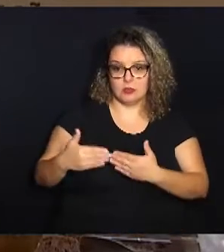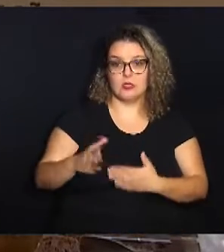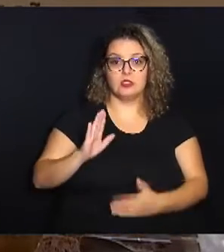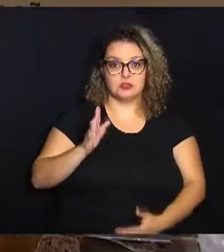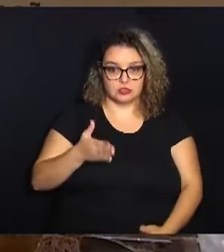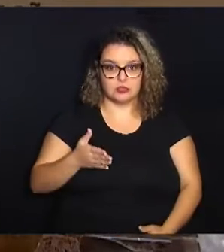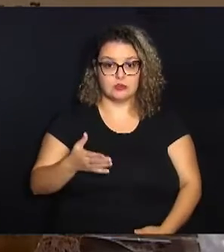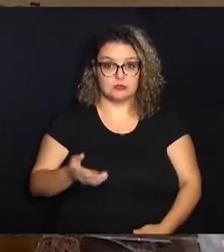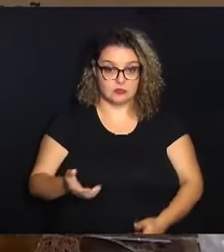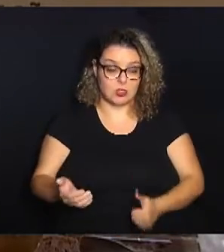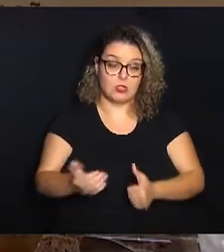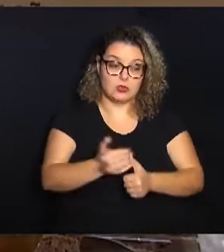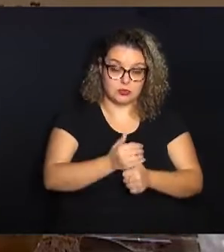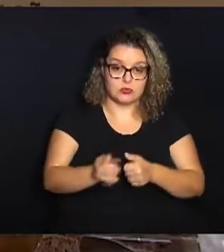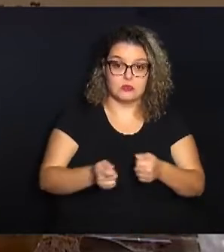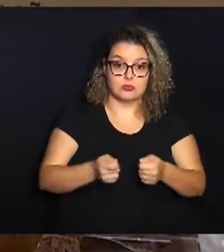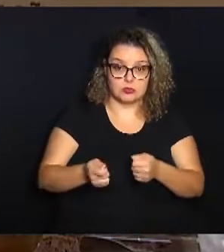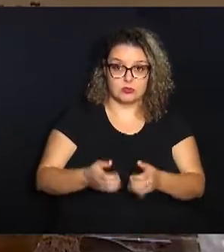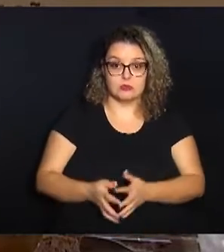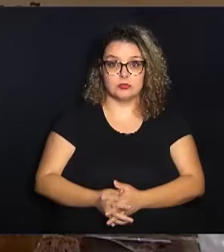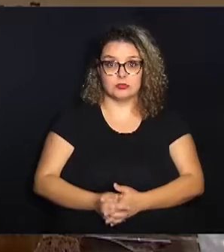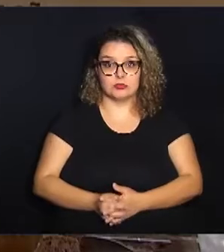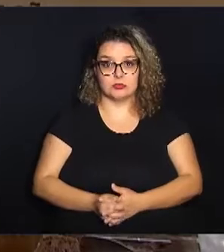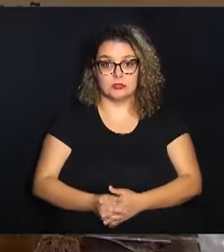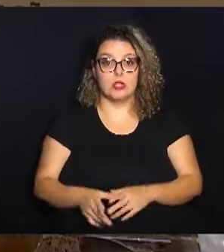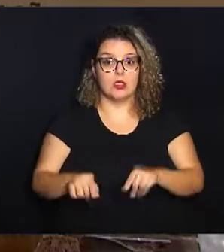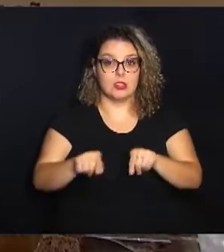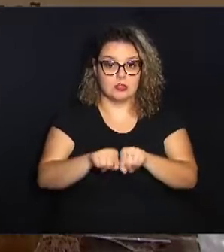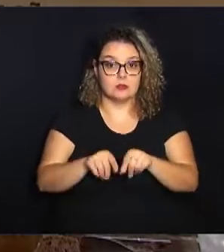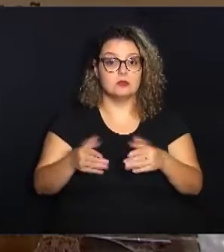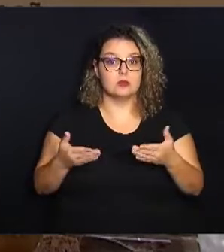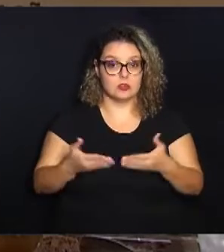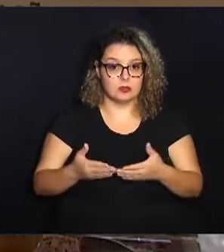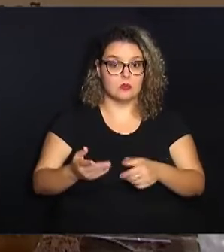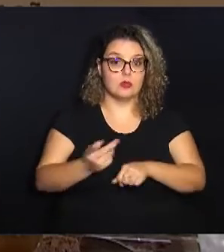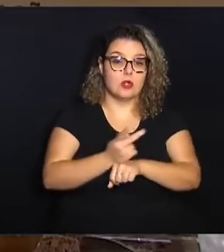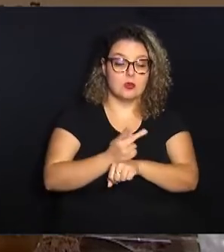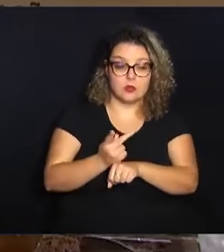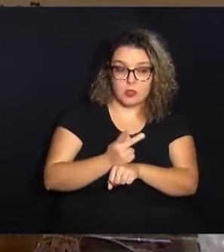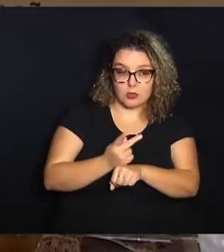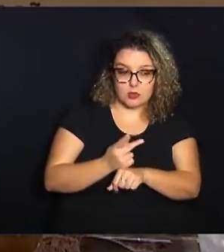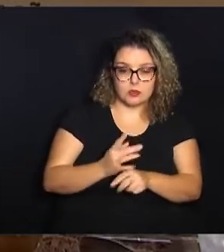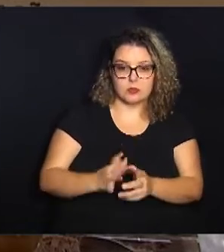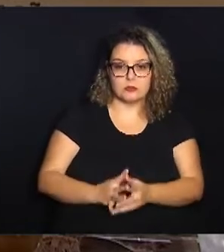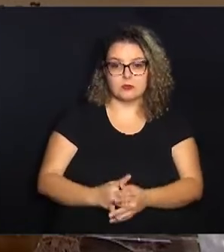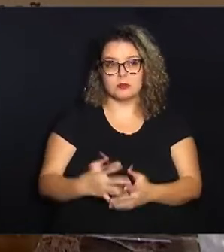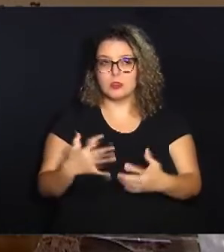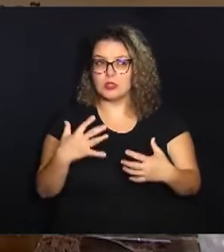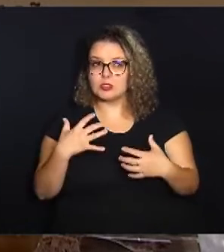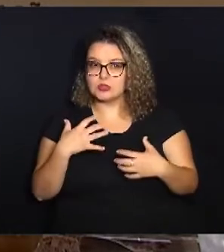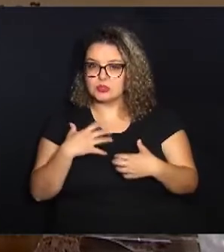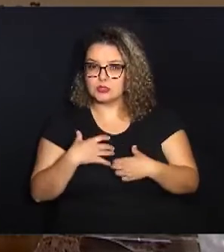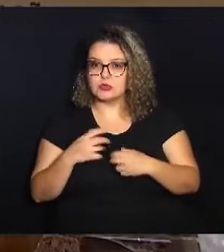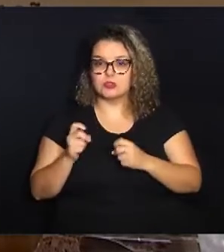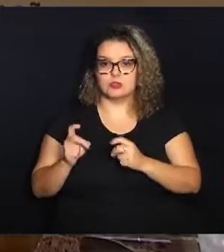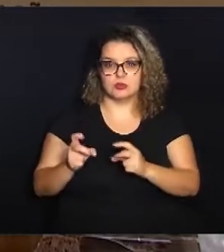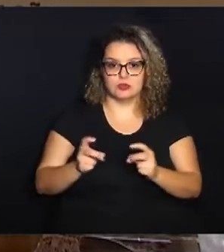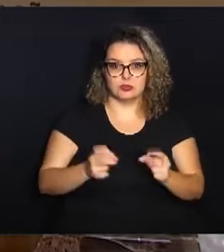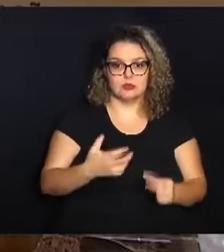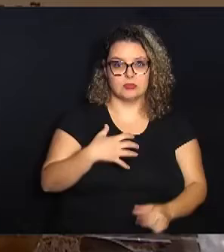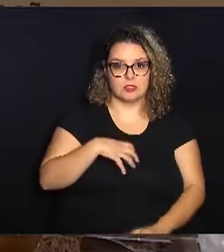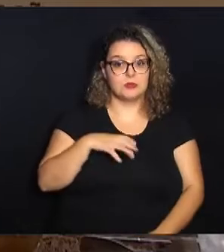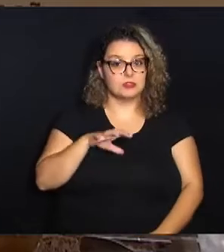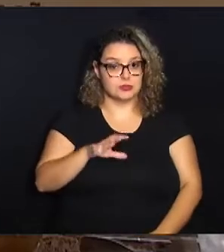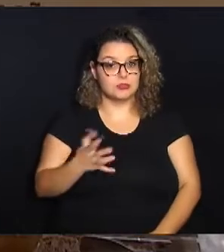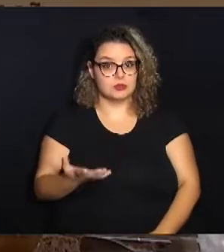estamos dominando, né, essa questão e também agora estamos buscando formas de comercializar isso,